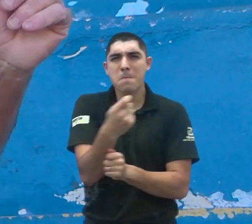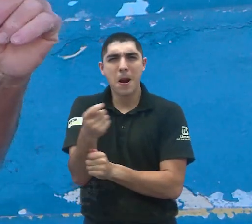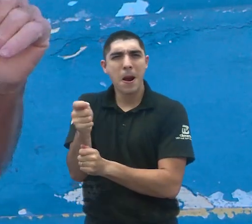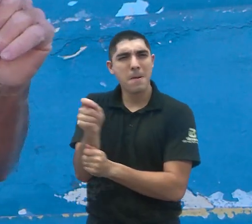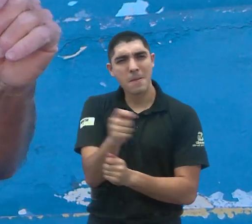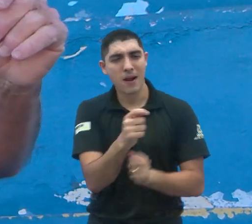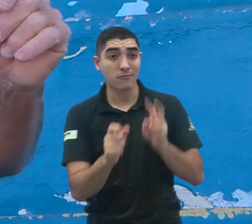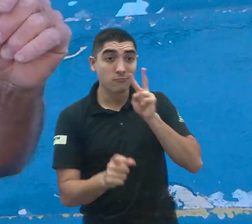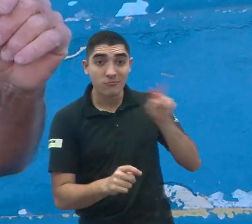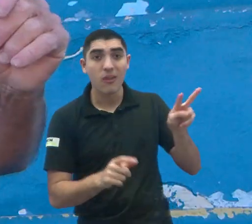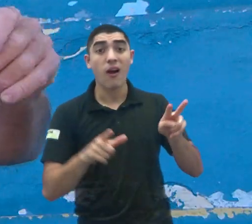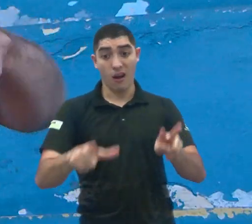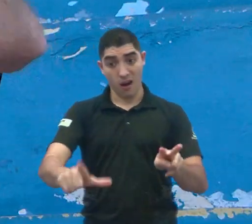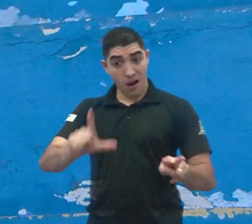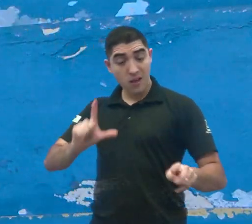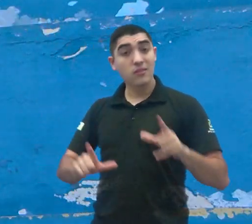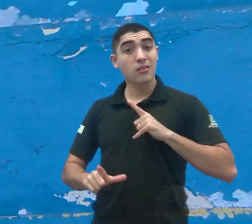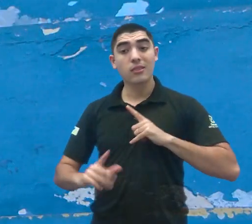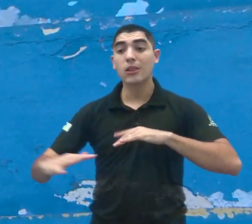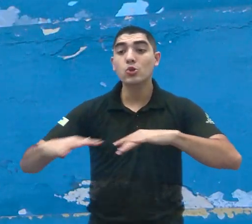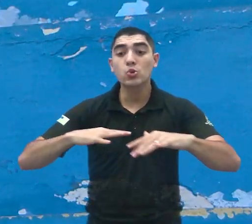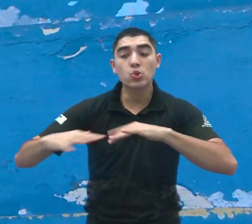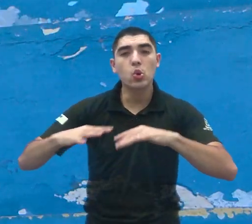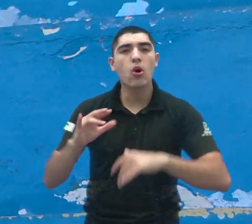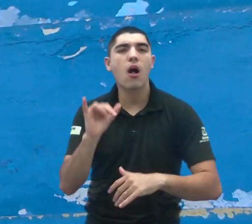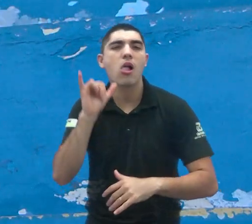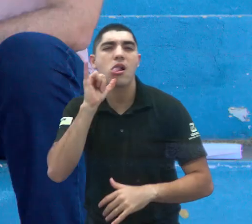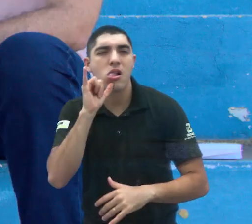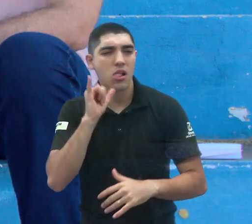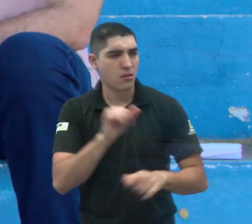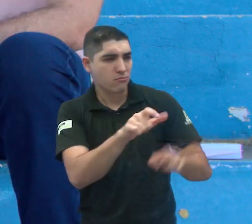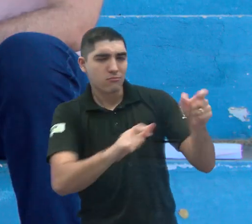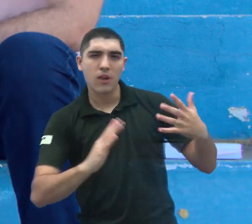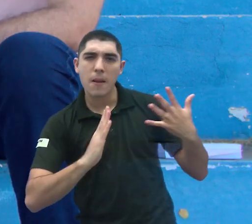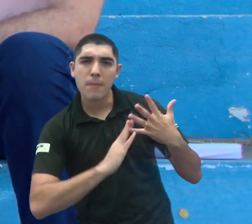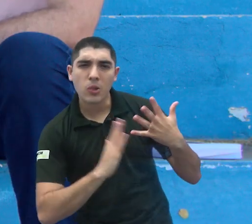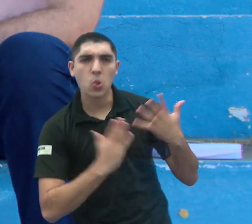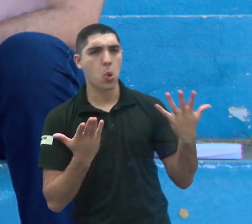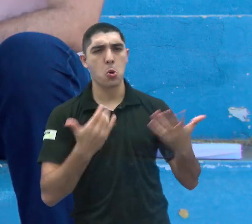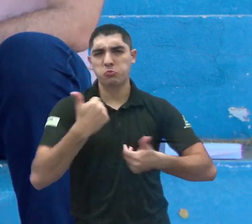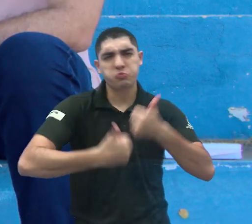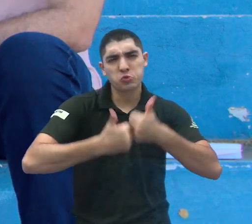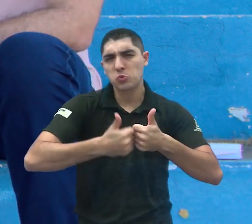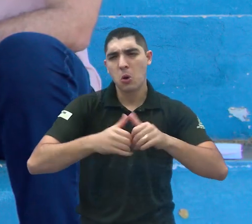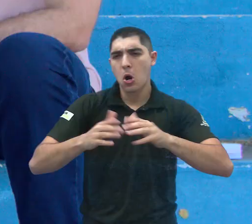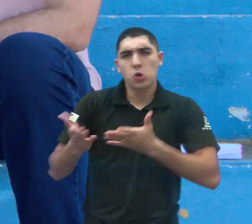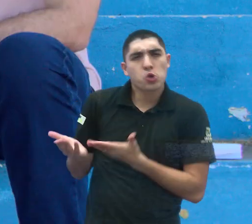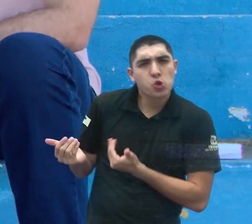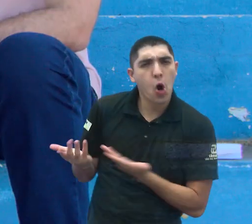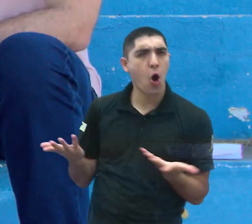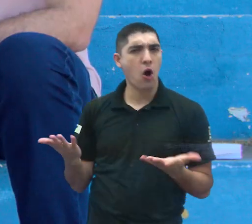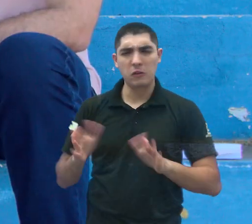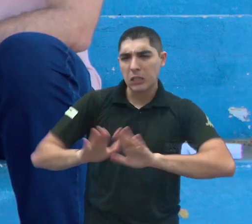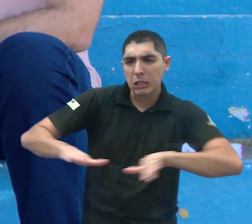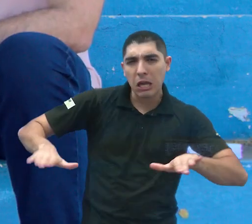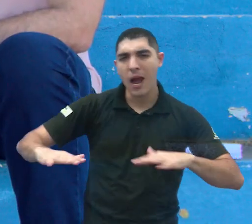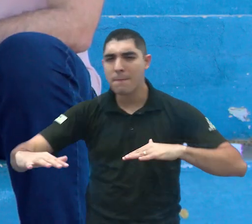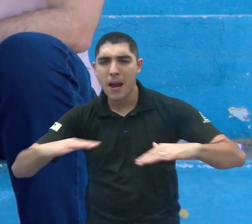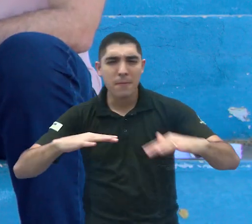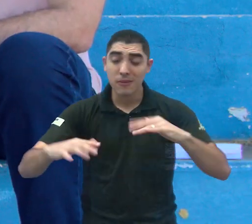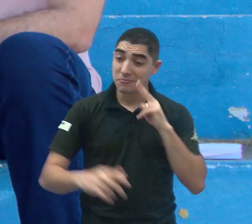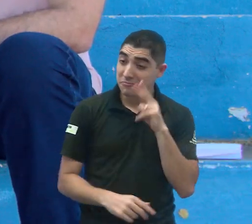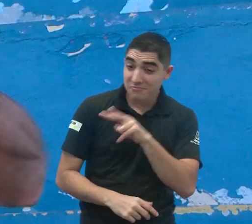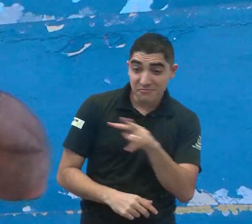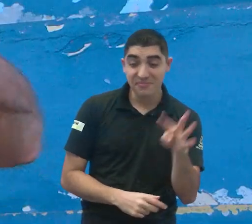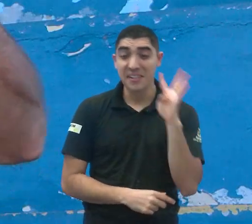curtia uma preliminar, era um aspirante, tinha um campeonato aspirante, era um amador, era um juvenil na